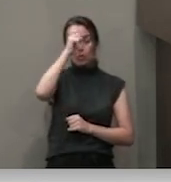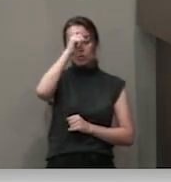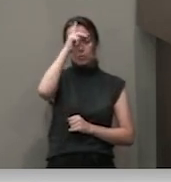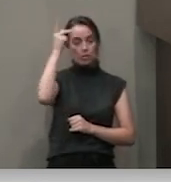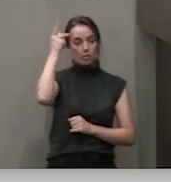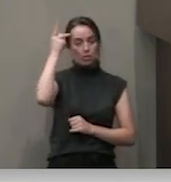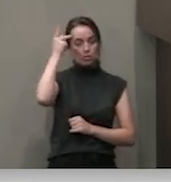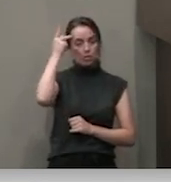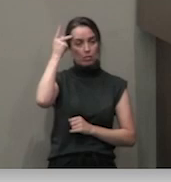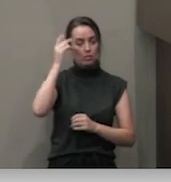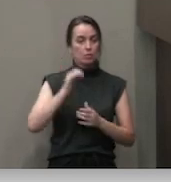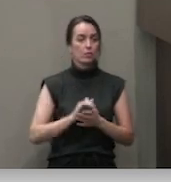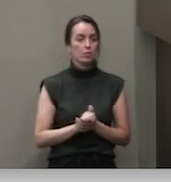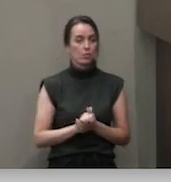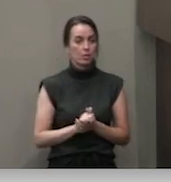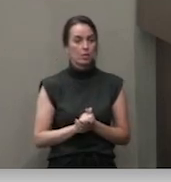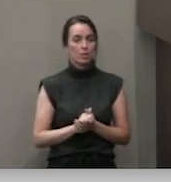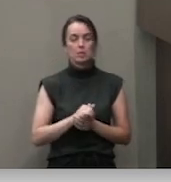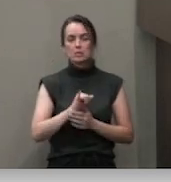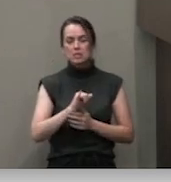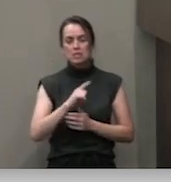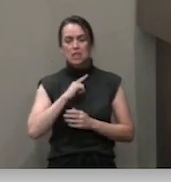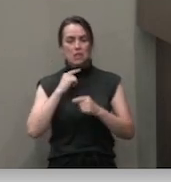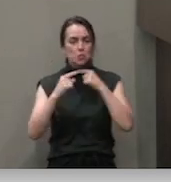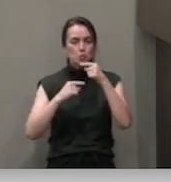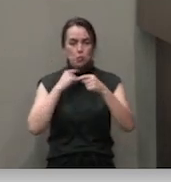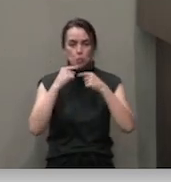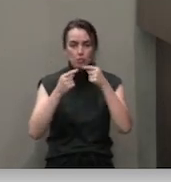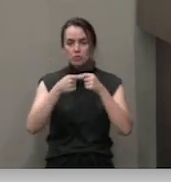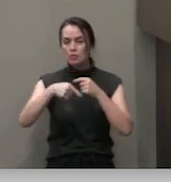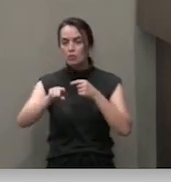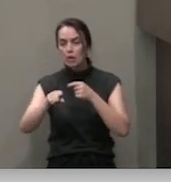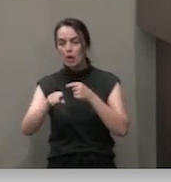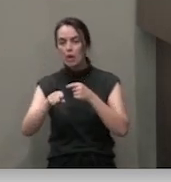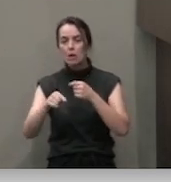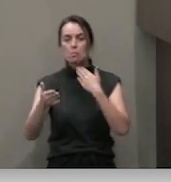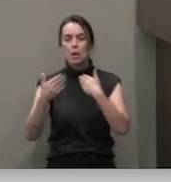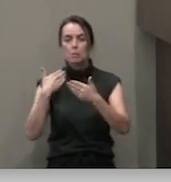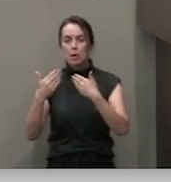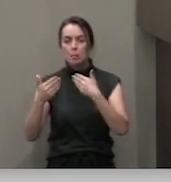diante de qualquer dúvida os médicos consultam os seus colegas